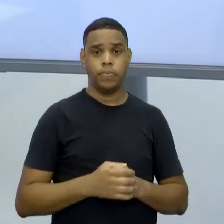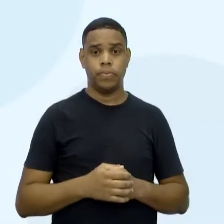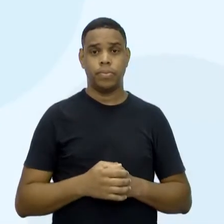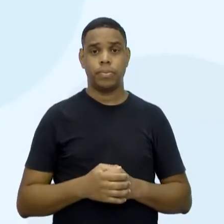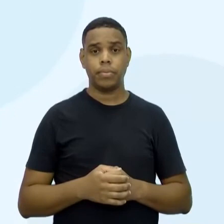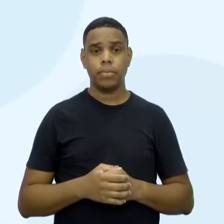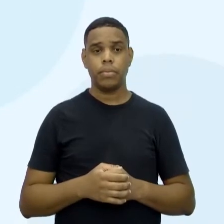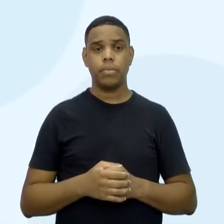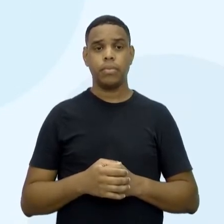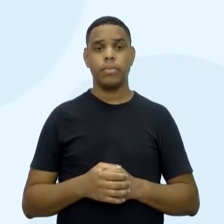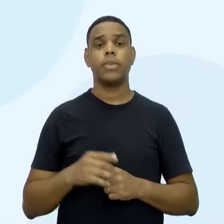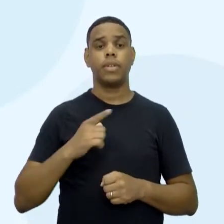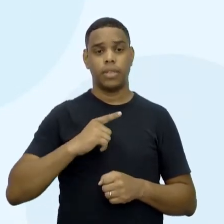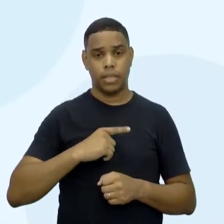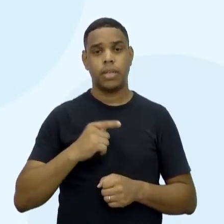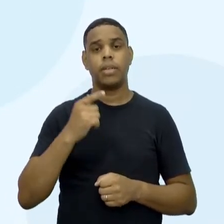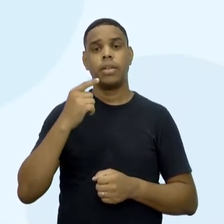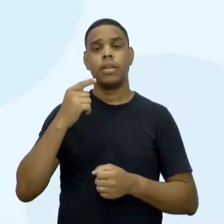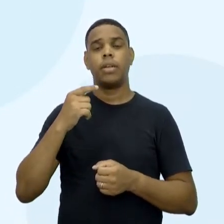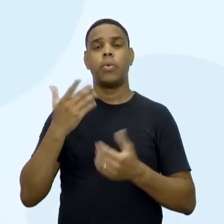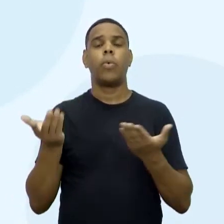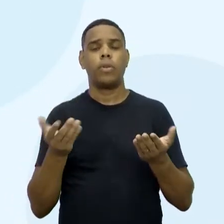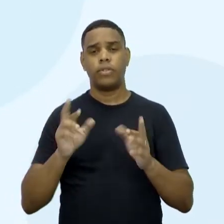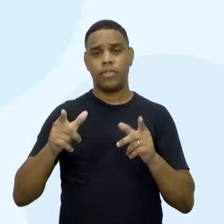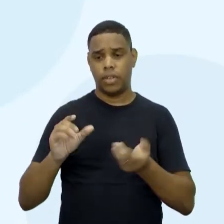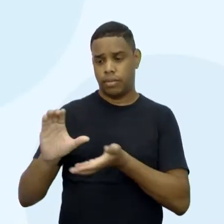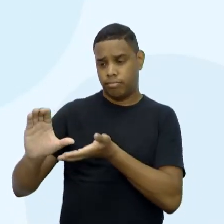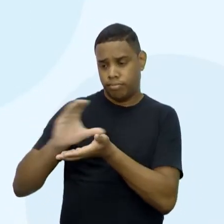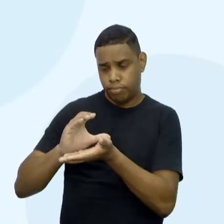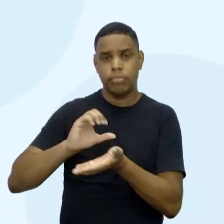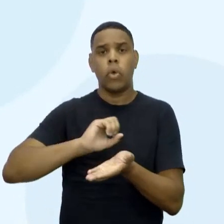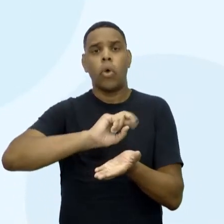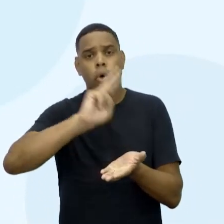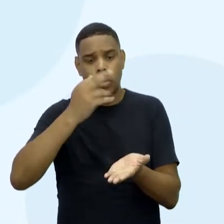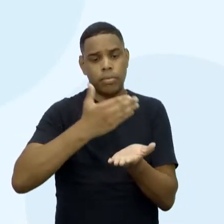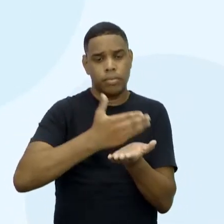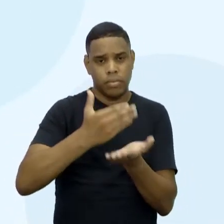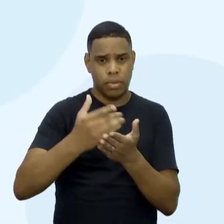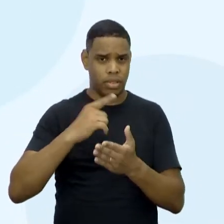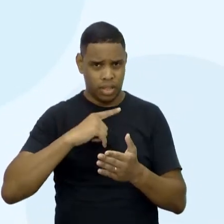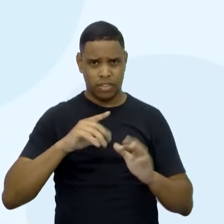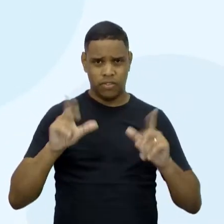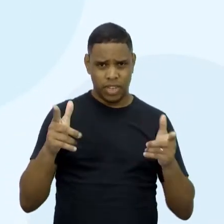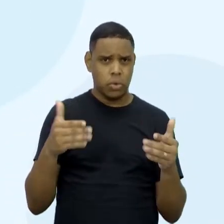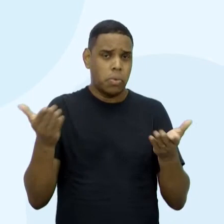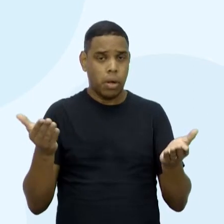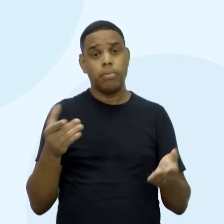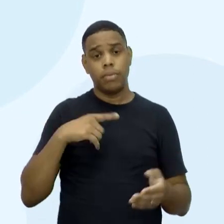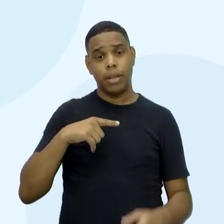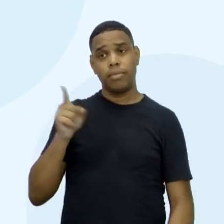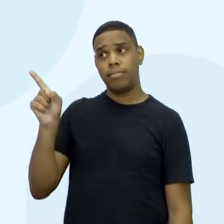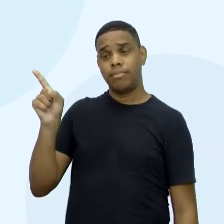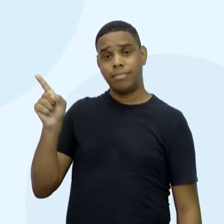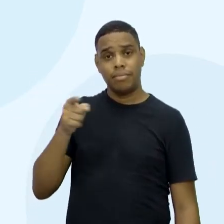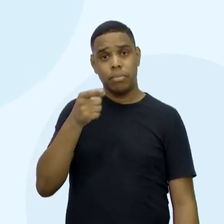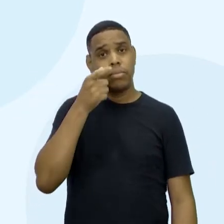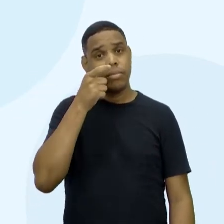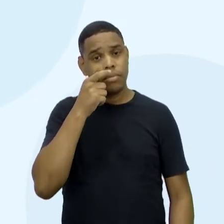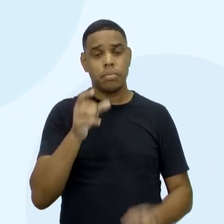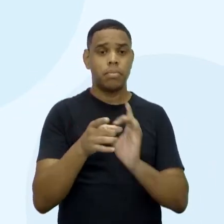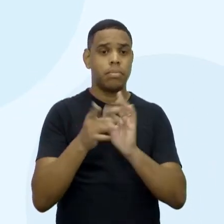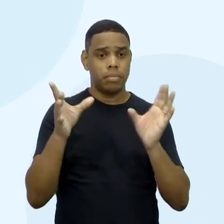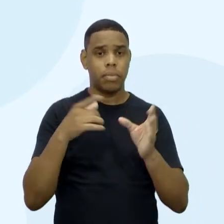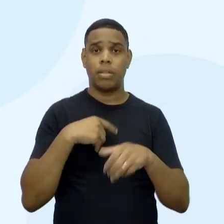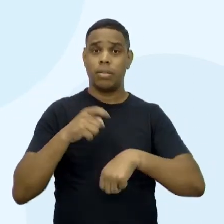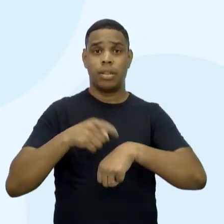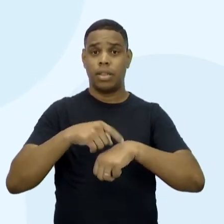outro aí, empréstimo versus financiamento, qual a diferença? Tá aí o link também, vocês podem assistir. Não tenho tempo